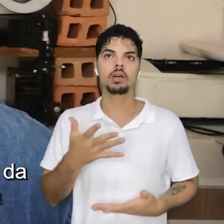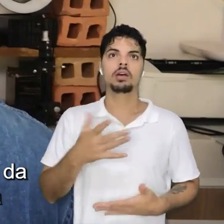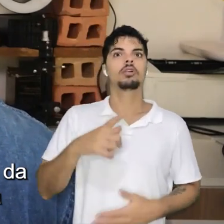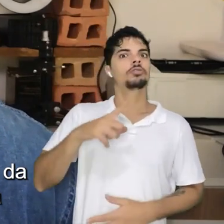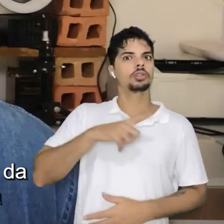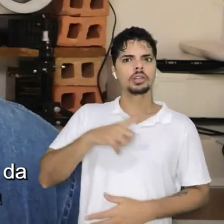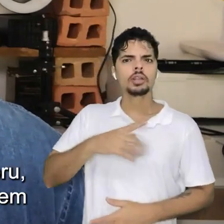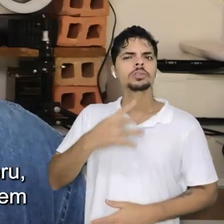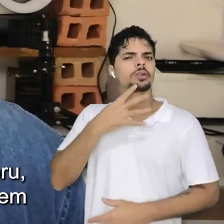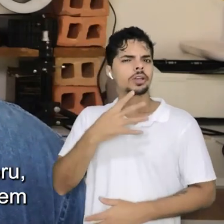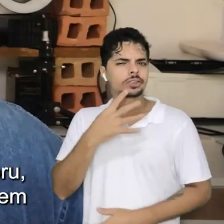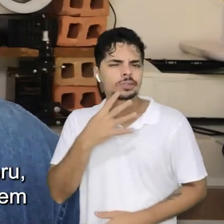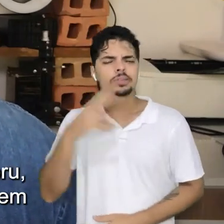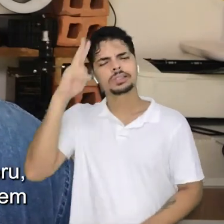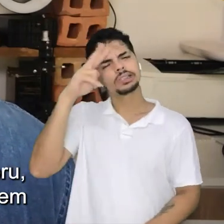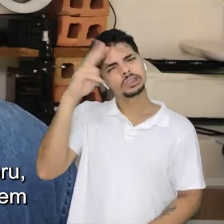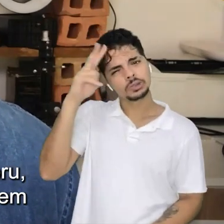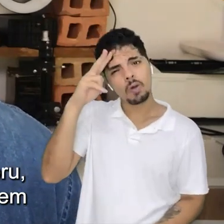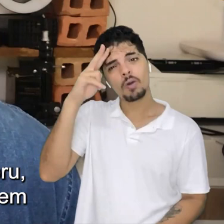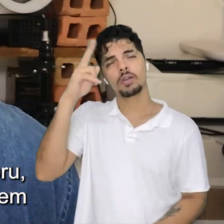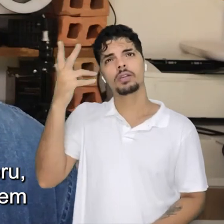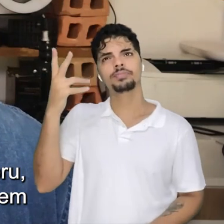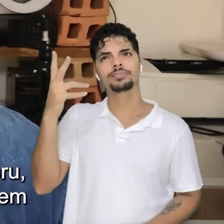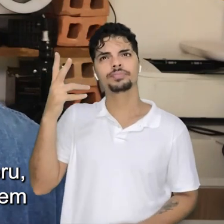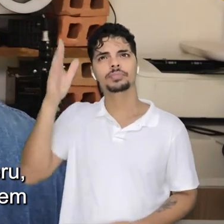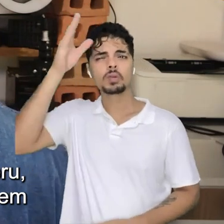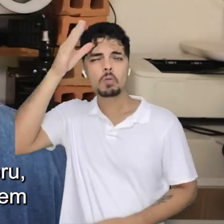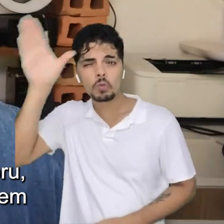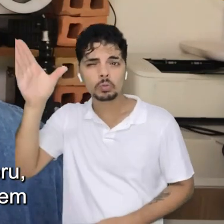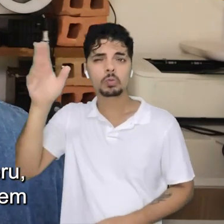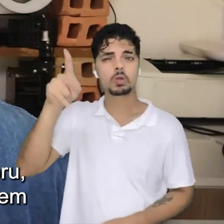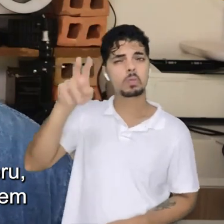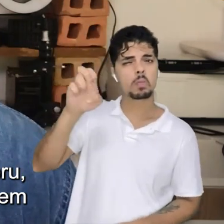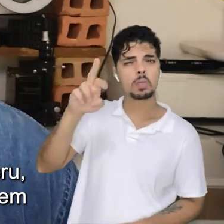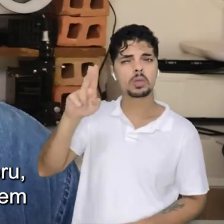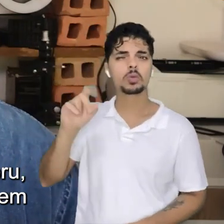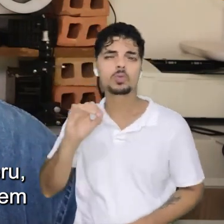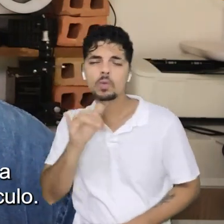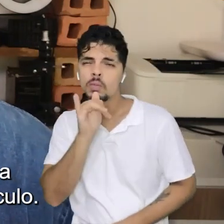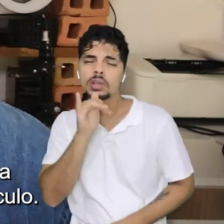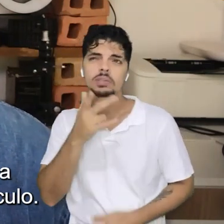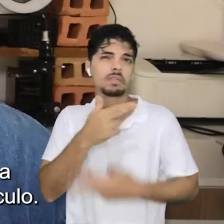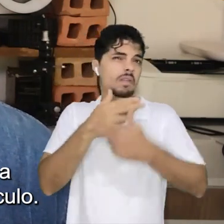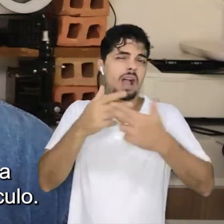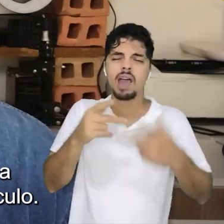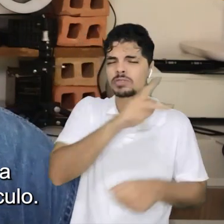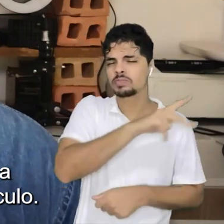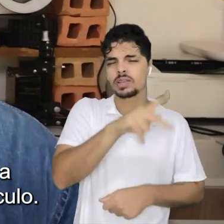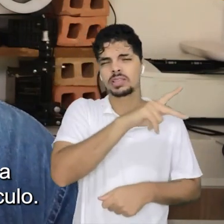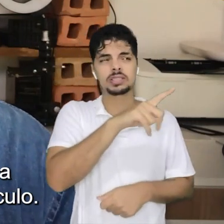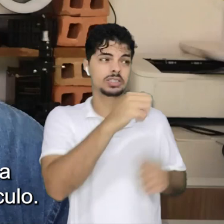e da cultura da Venezuela da Colômbia e do Peru países fronteiristas ainda irrisório em vista da visibilidade